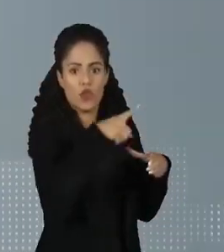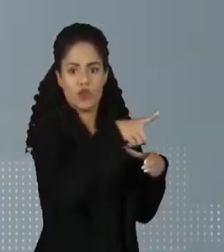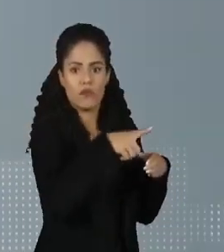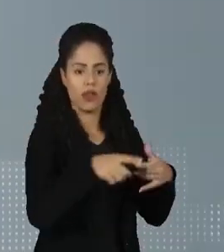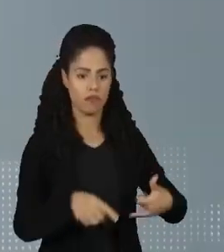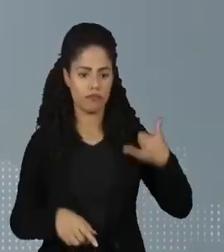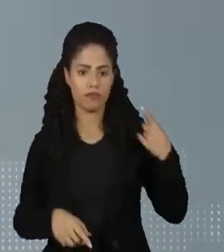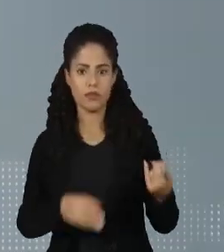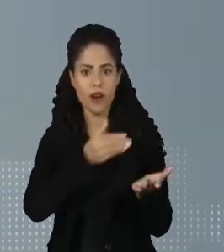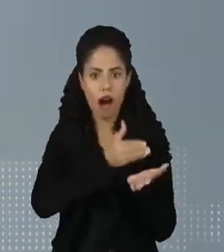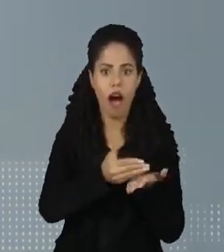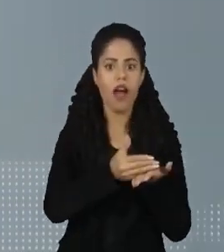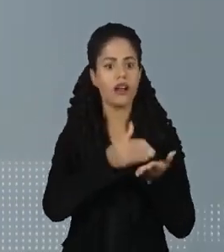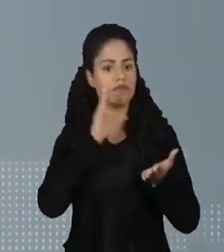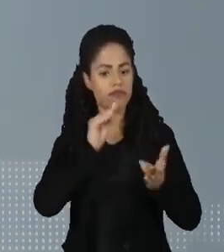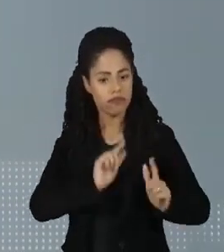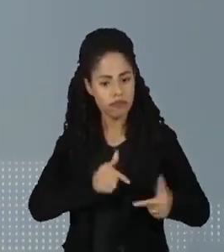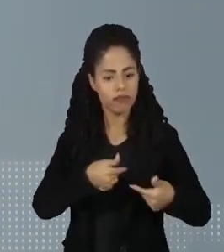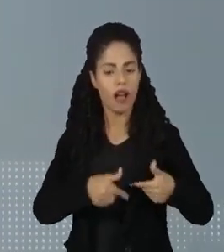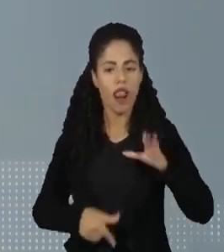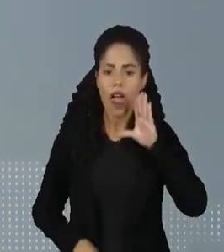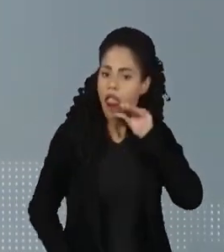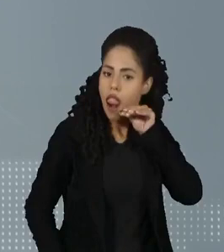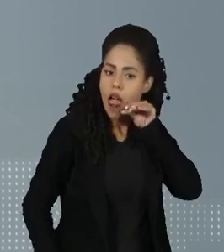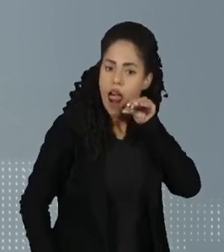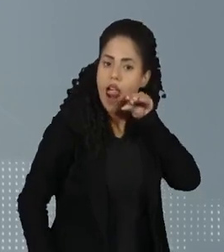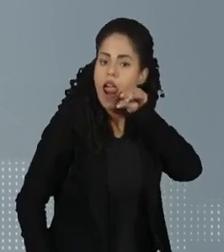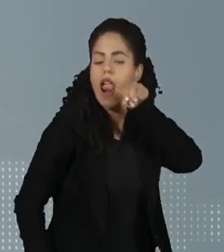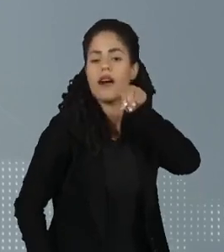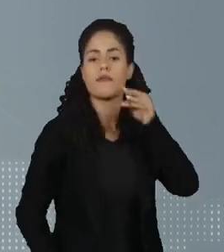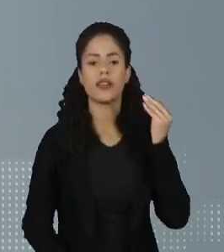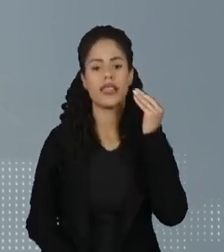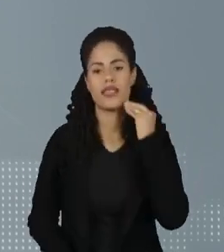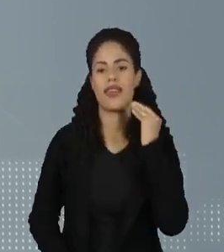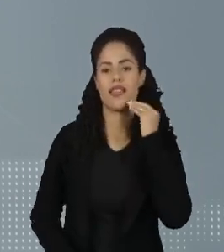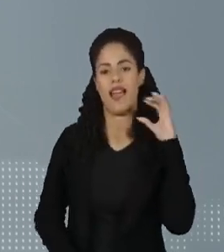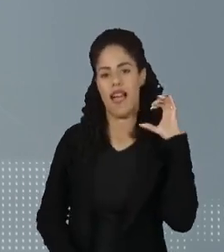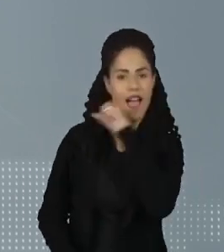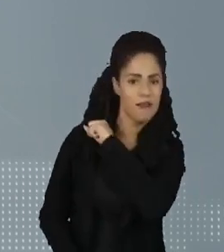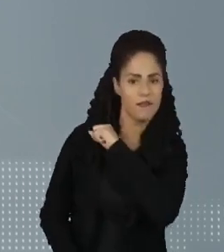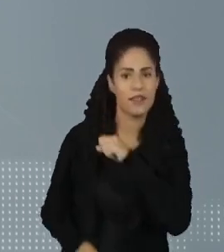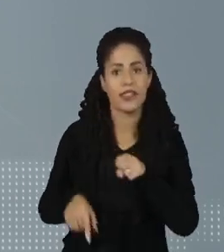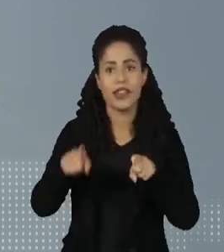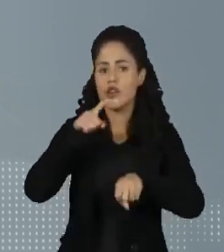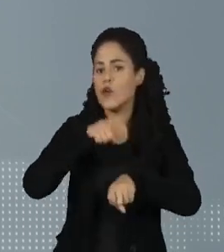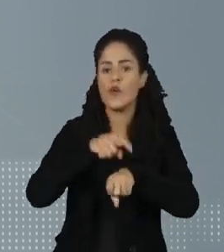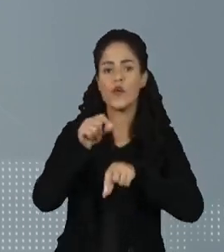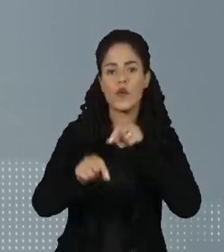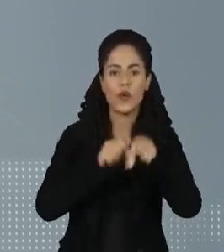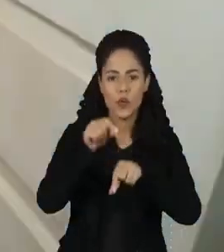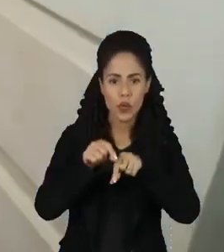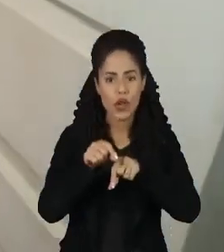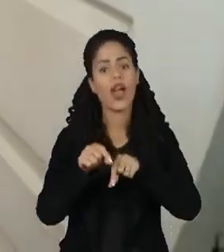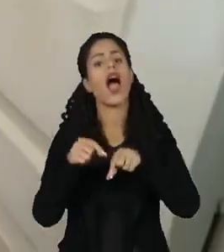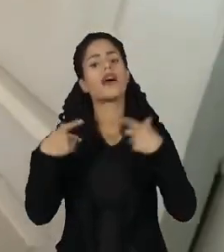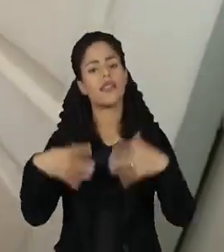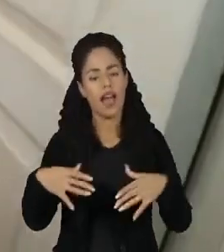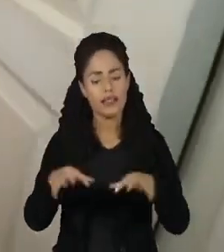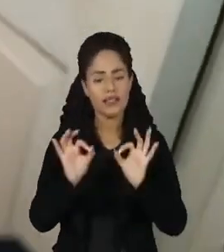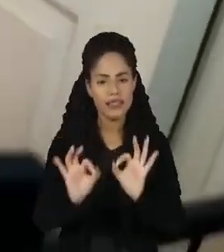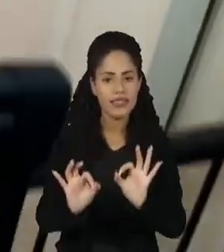E isso faz com que eles se mobilizem para emitir mais sons, né, que são chamados protofones.